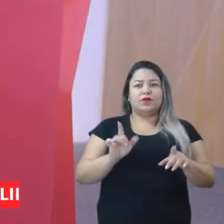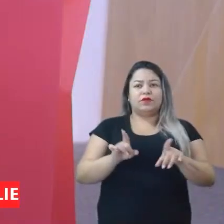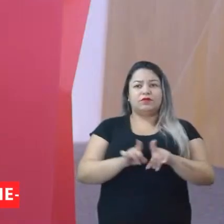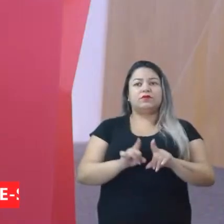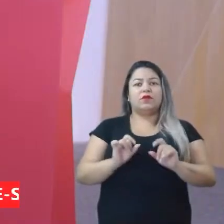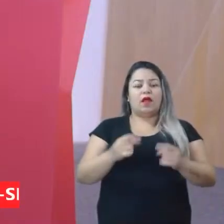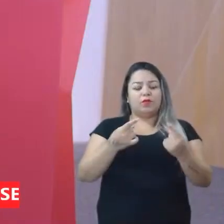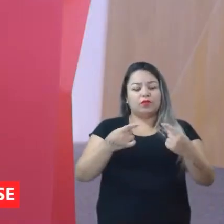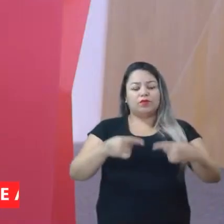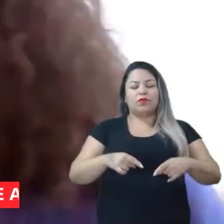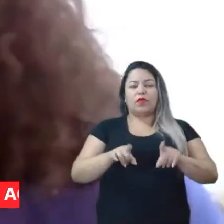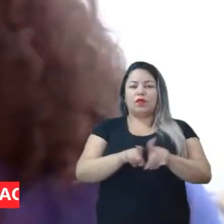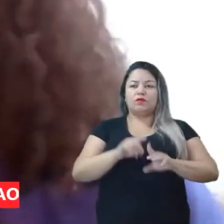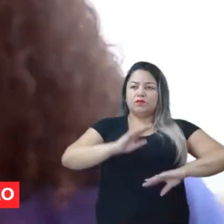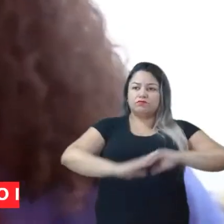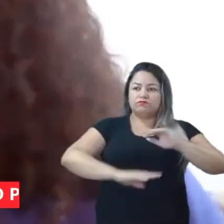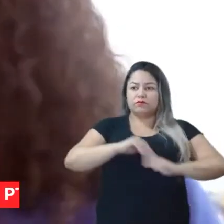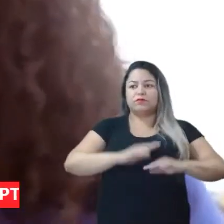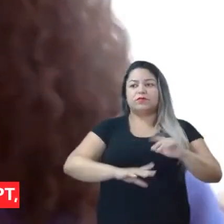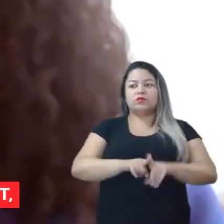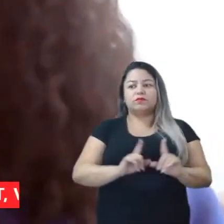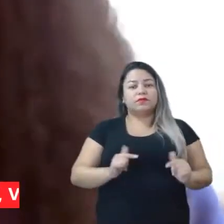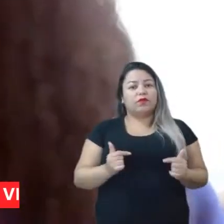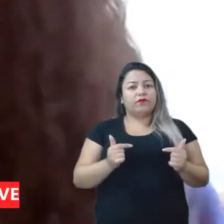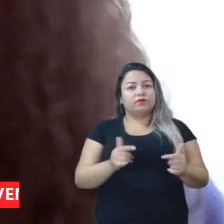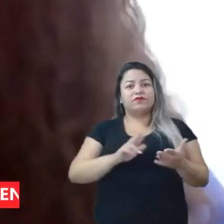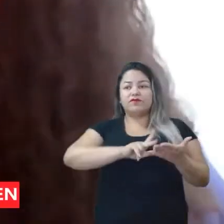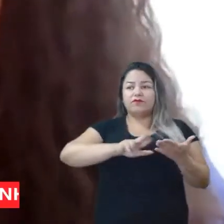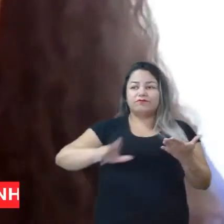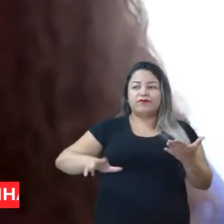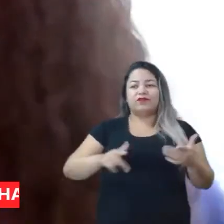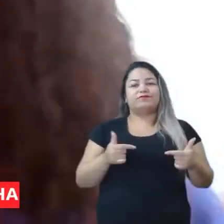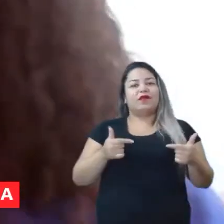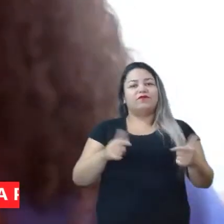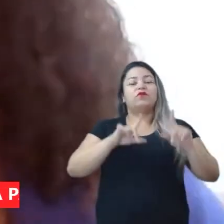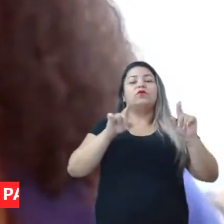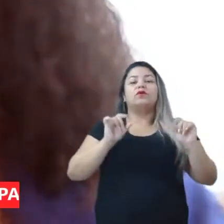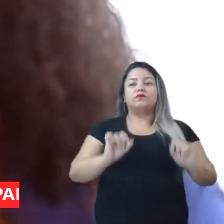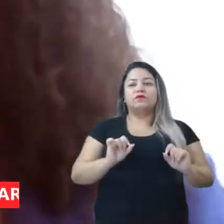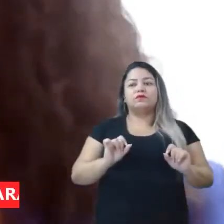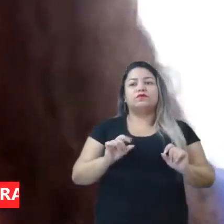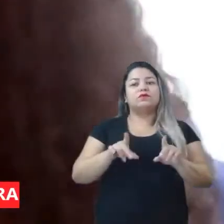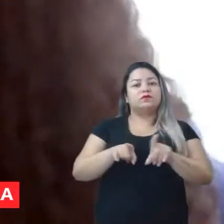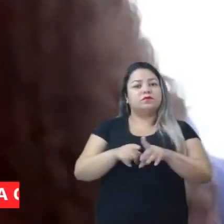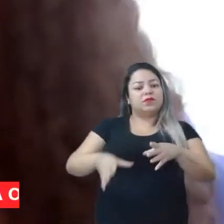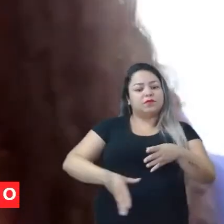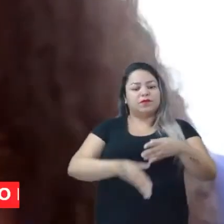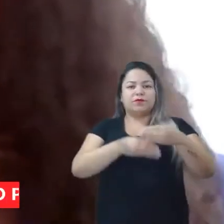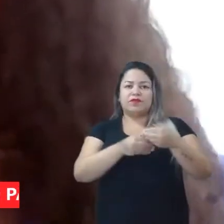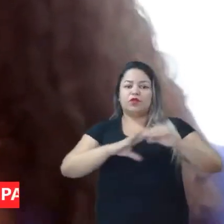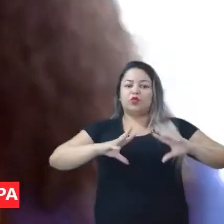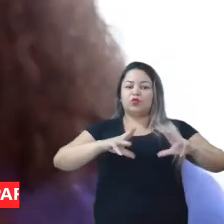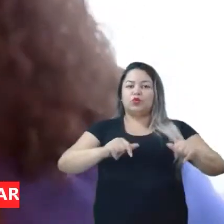As políticas de ações afirmativas, elas são vários desafios, né? Antes da gente chegar na implementação, tem